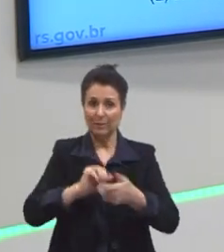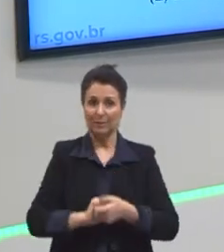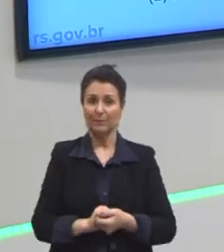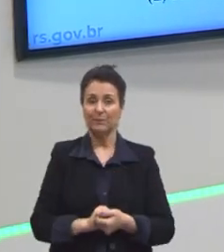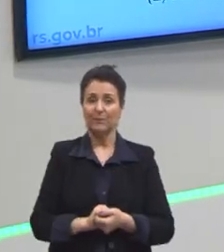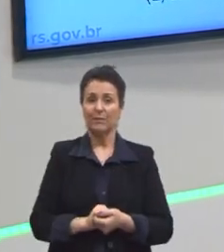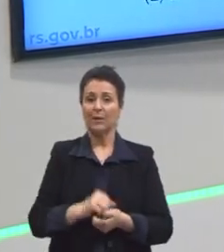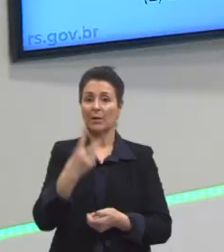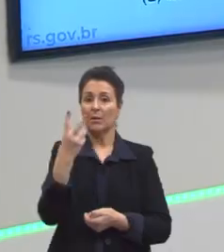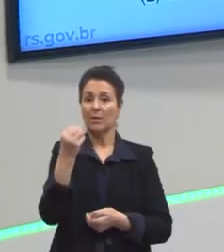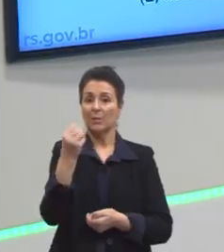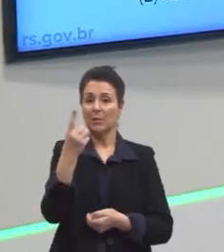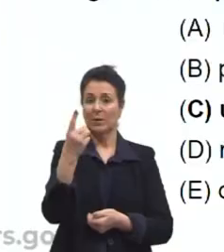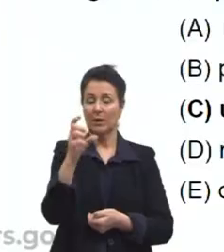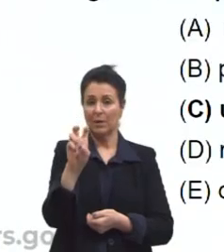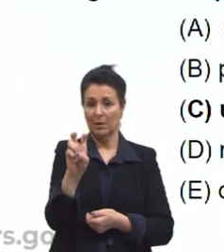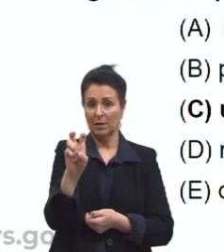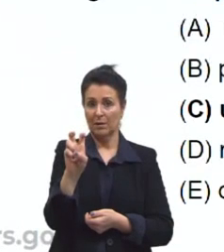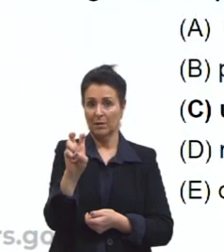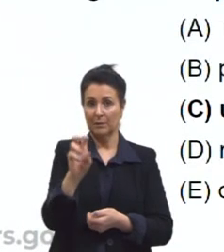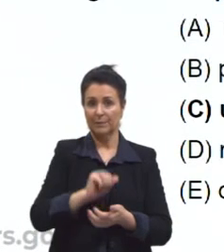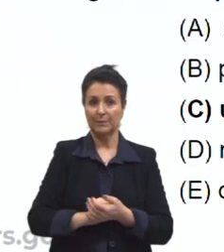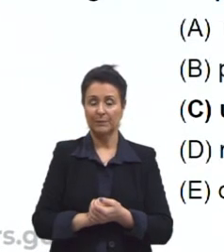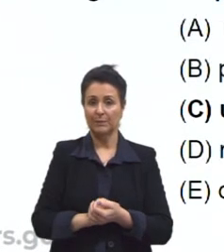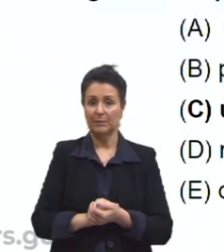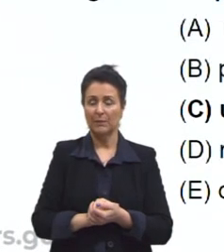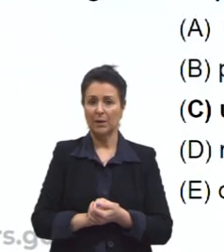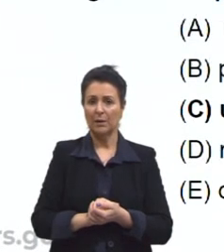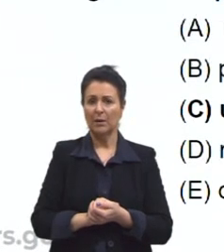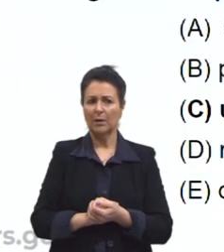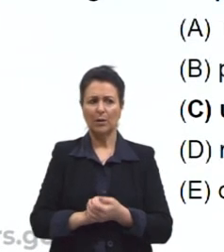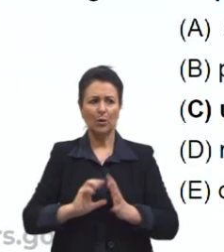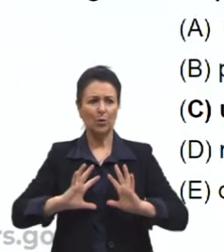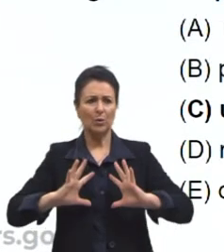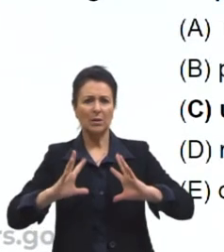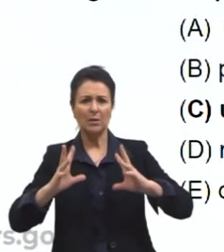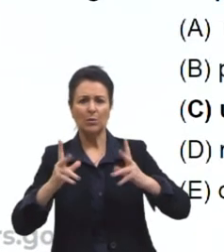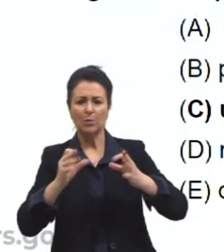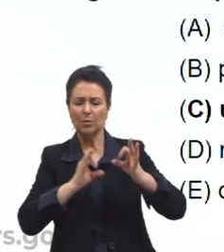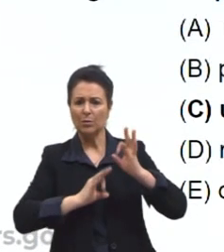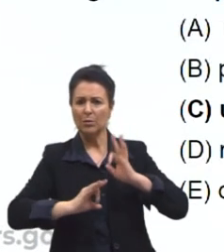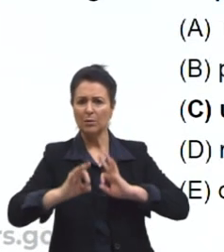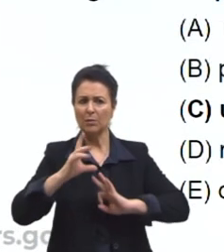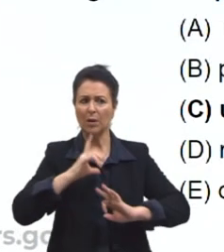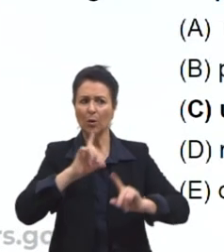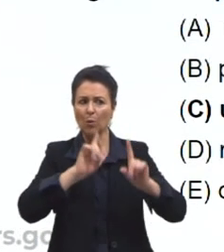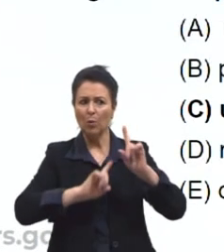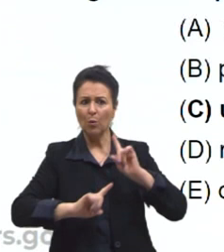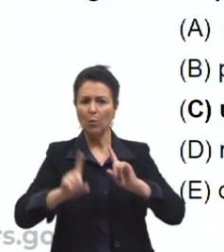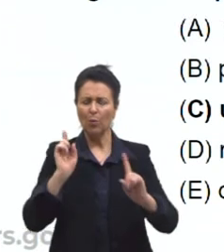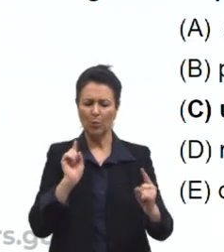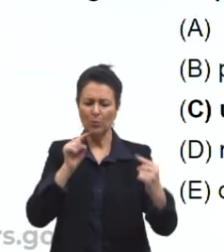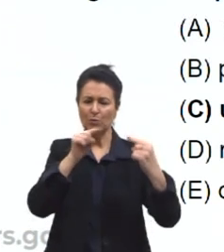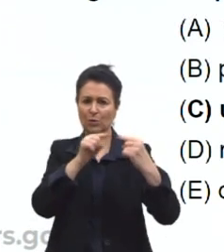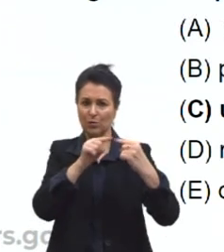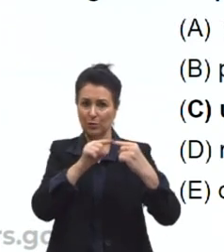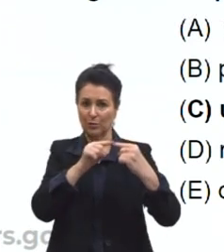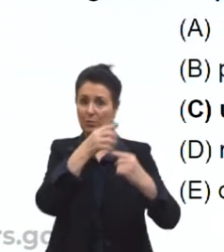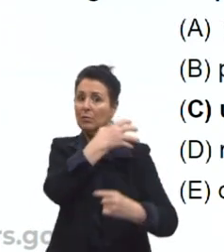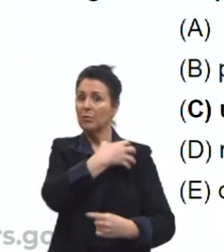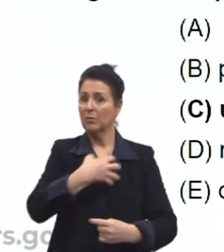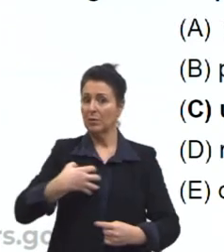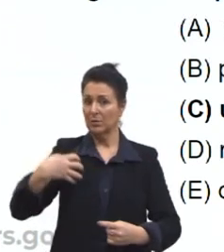de 2015 hora em todas as coisas ordenadas a algum fim isso já nos lendo